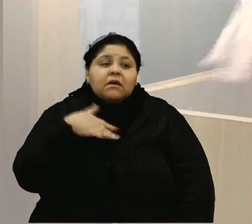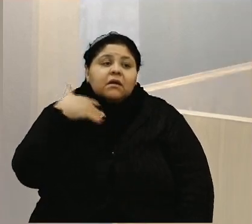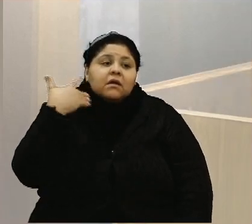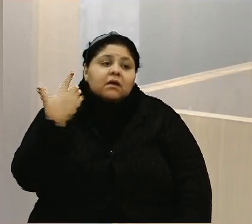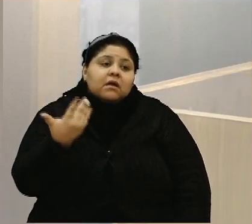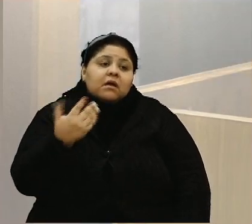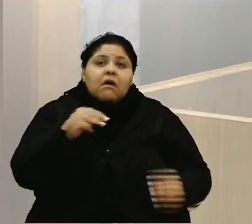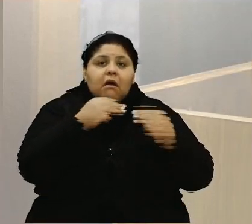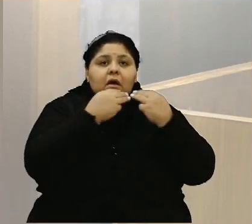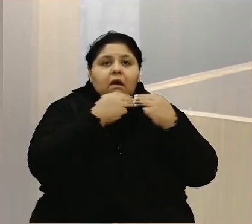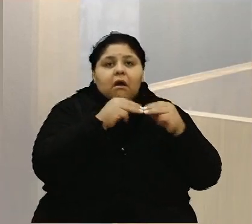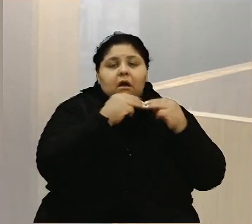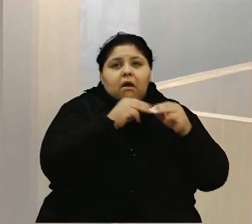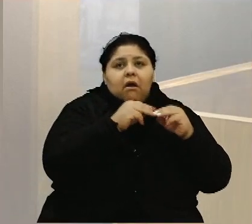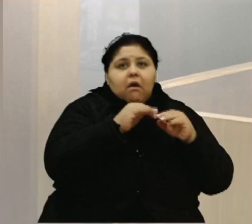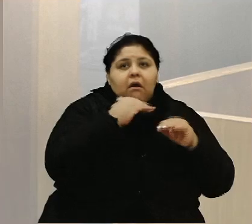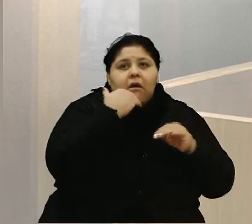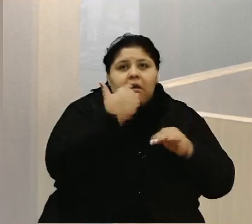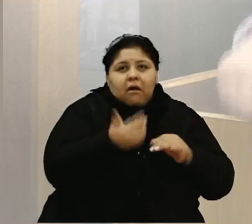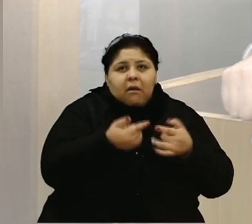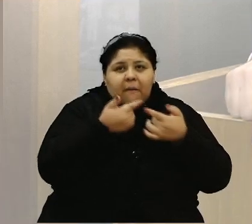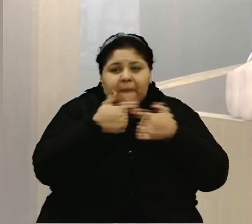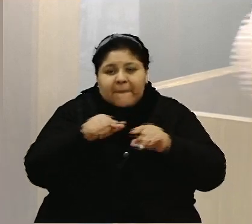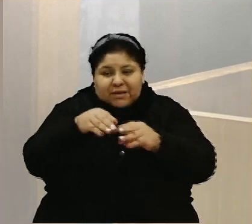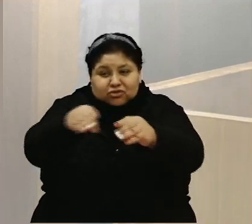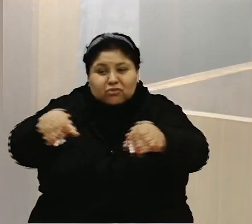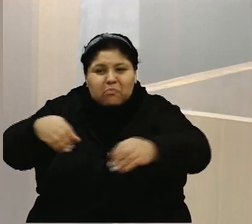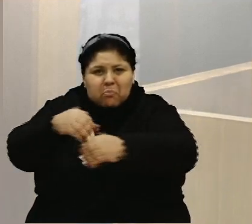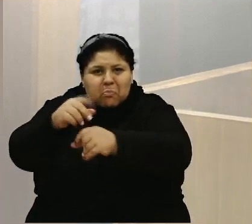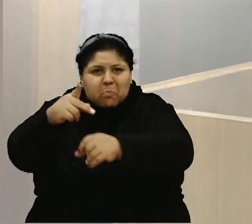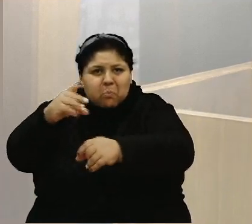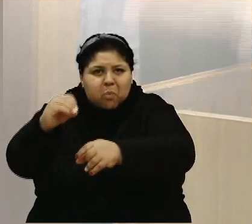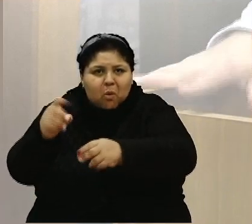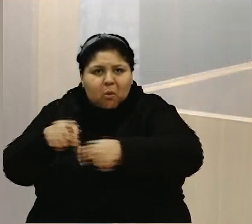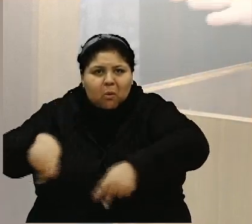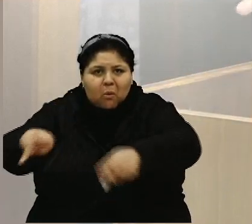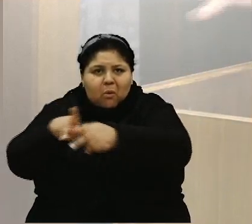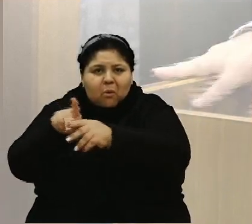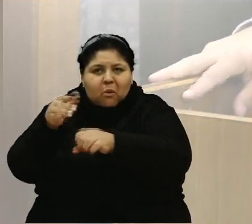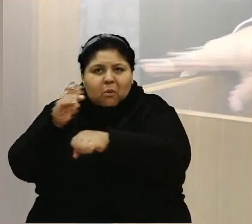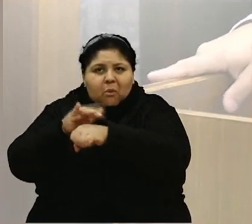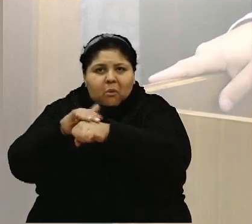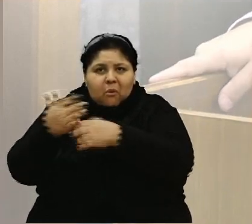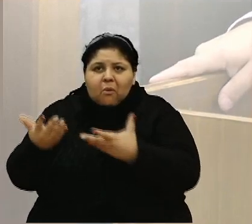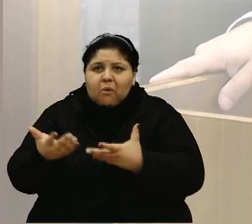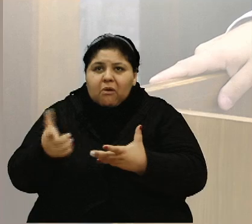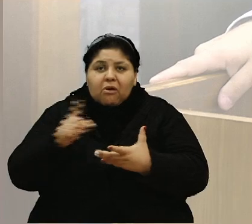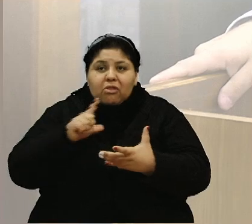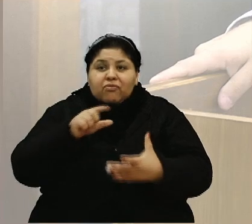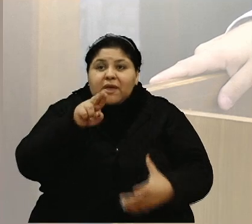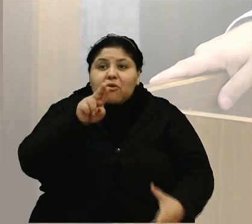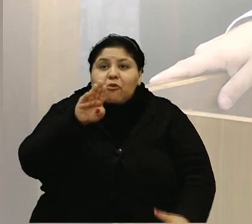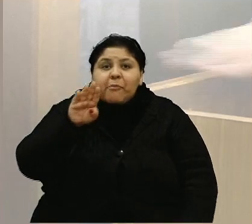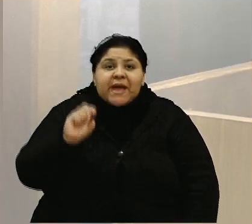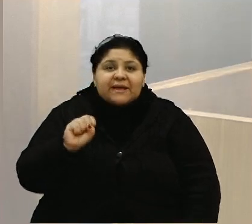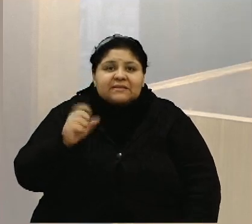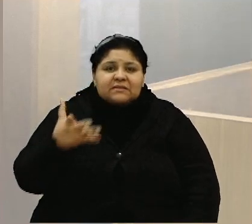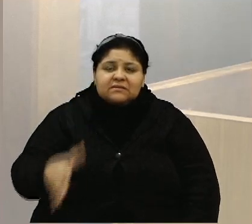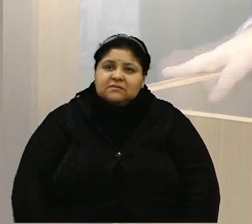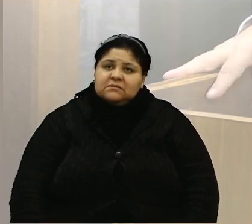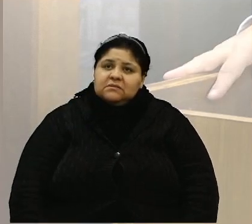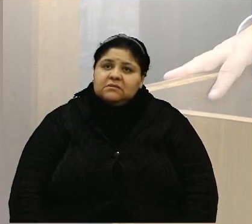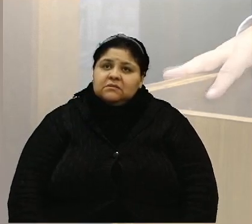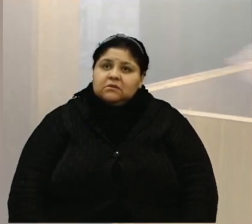não adianta. Mas deixar com pó de brita para a população ficar doente, se não tem nem UBS, não